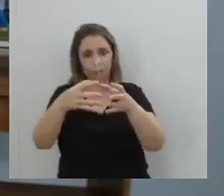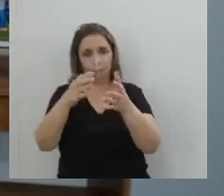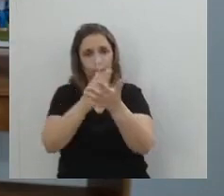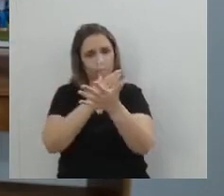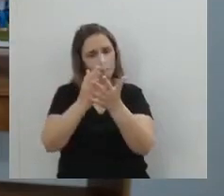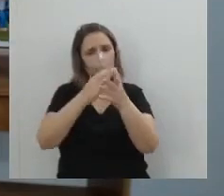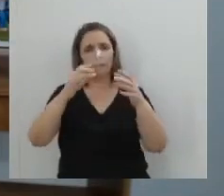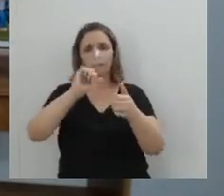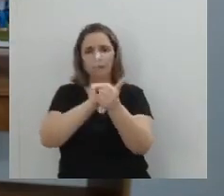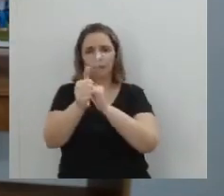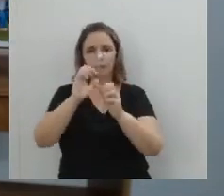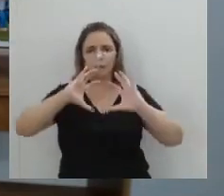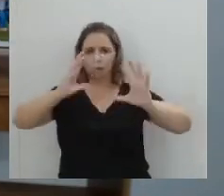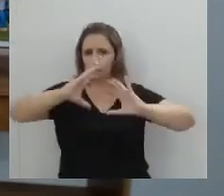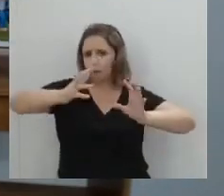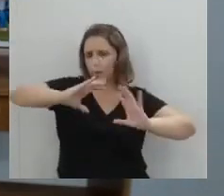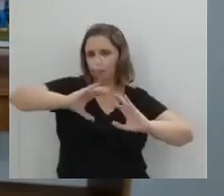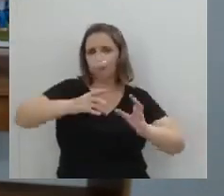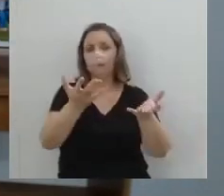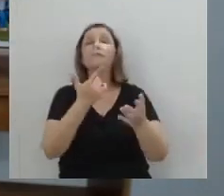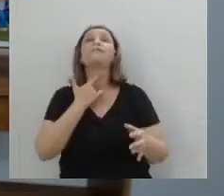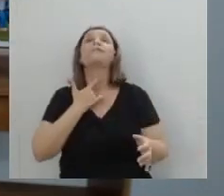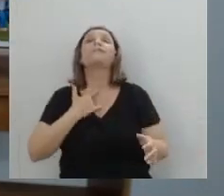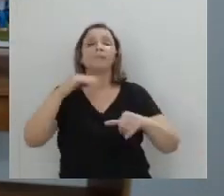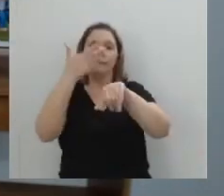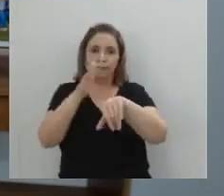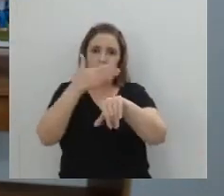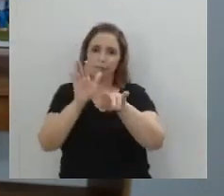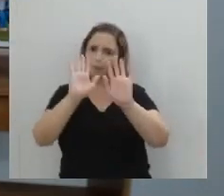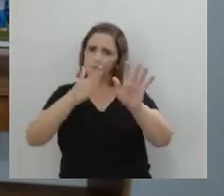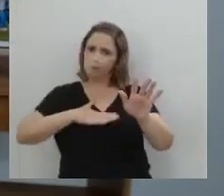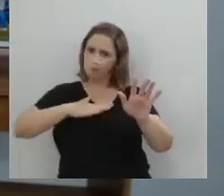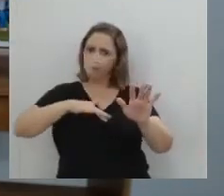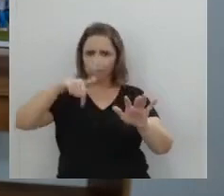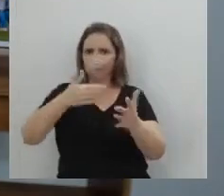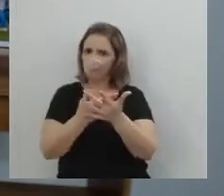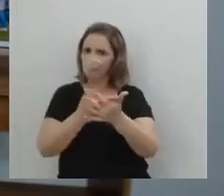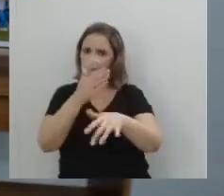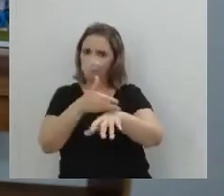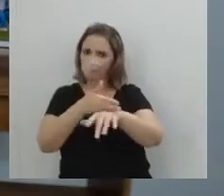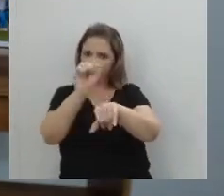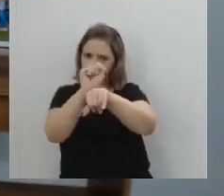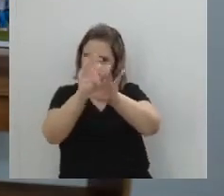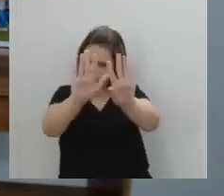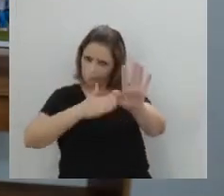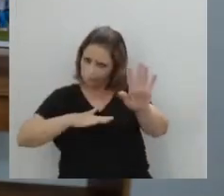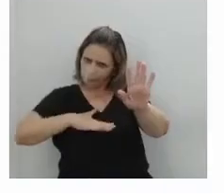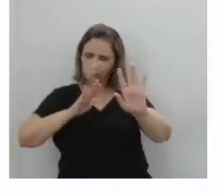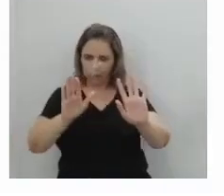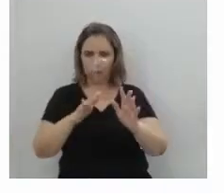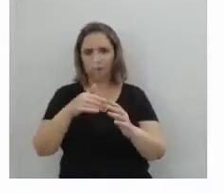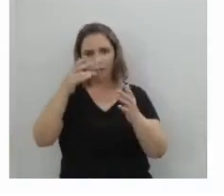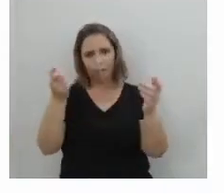com bola. Eu sei que vocês aí ficam loucos para praticar. Vai ter aula prática sim hoje. Calma, pera lá. Vamos dar uma lida